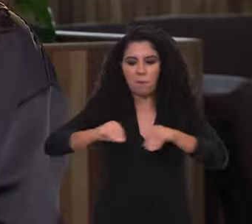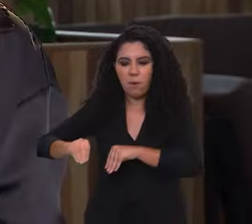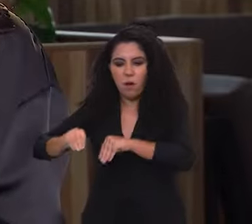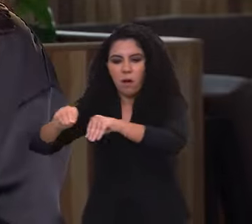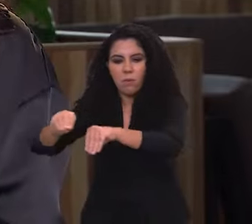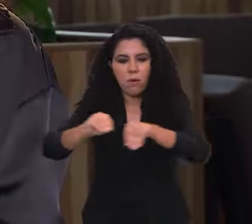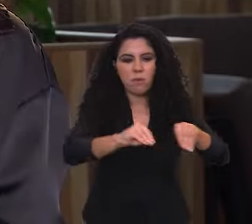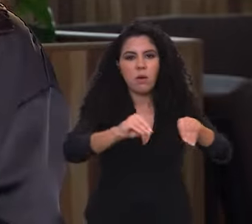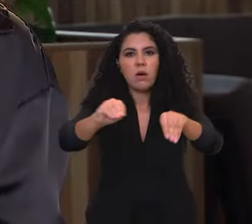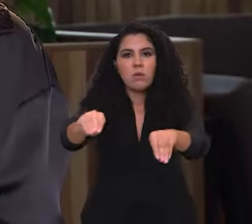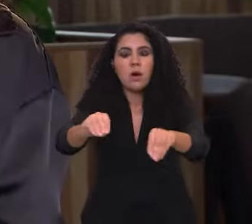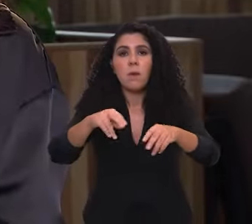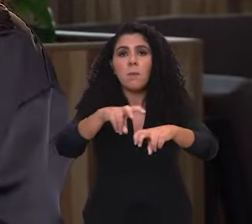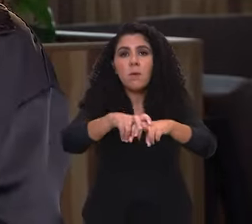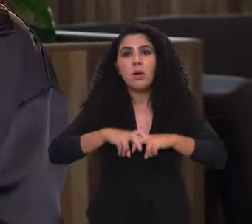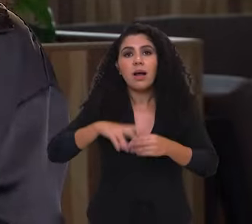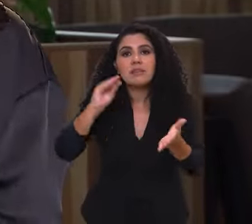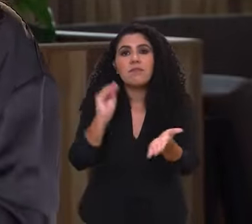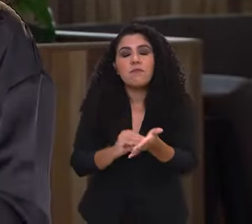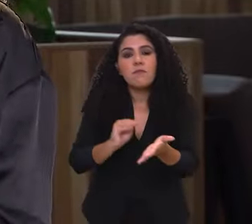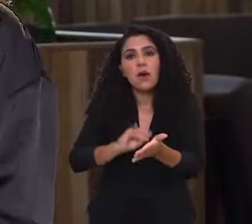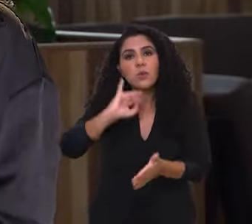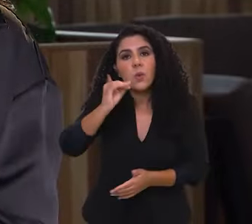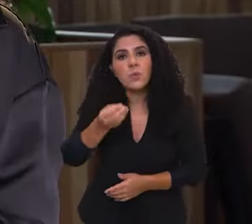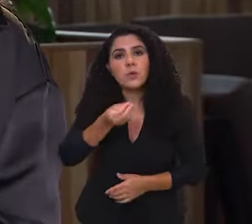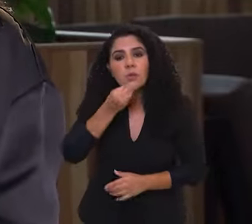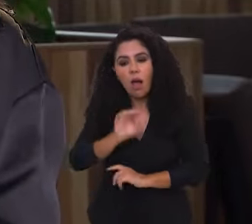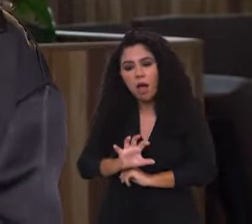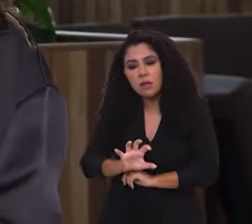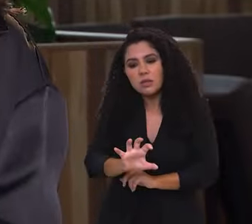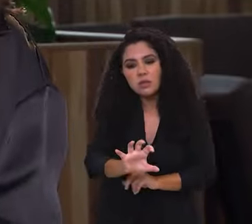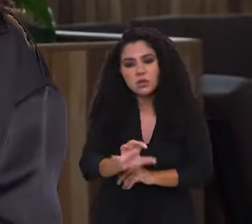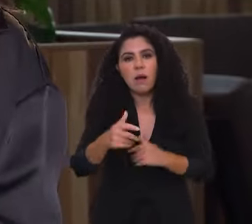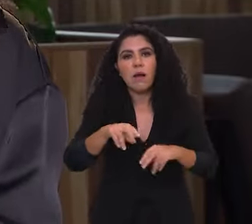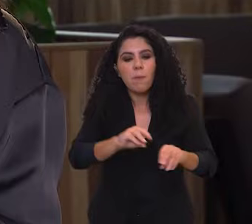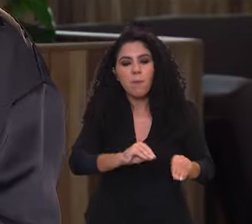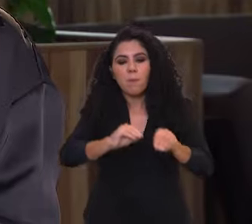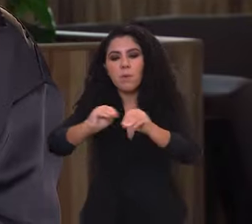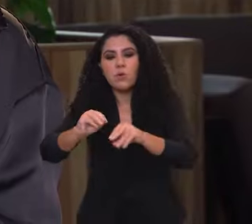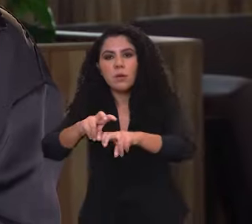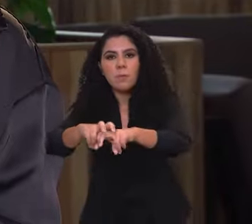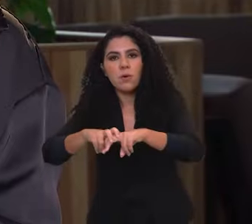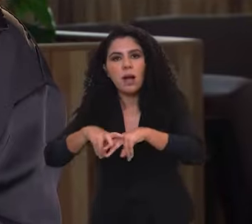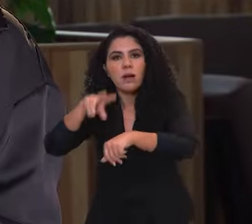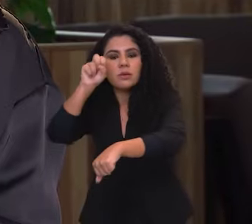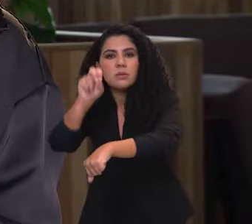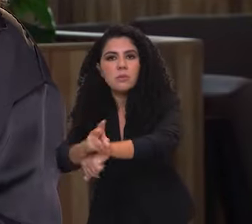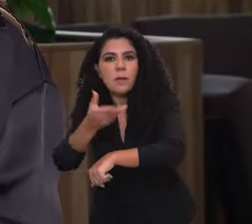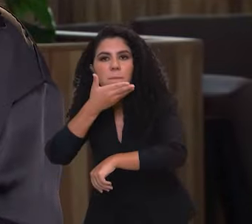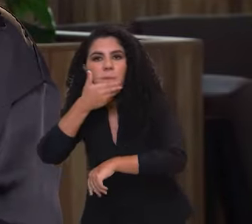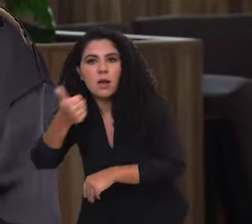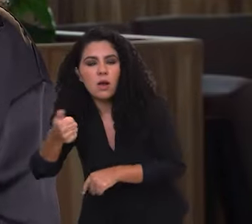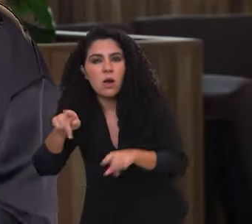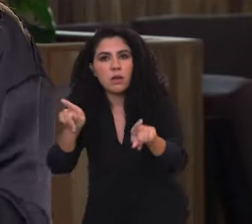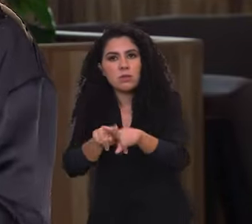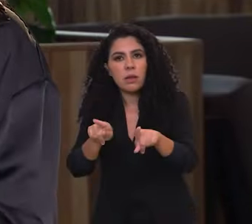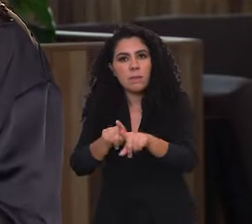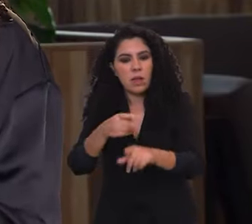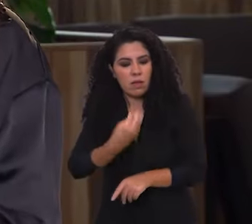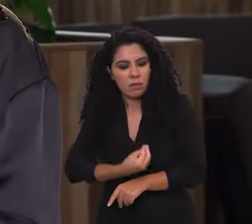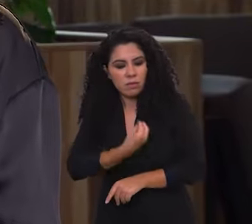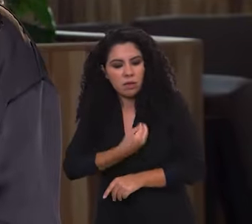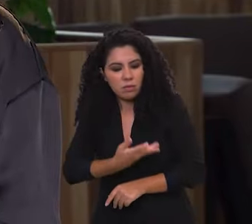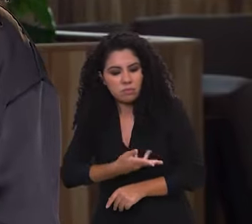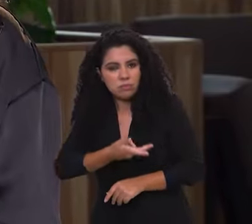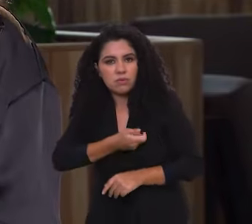por falta de oportunidades nas suas regiões. Migram em busca de trabalho, migram em busca de uma melhor condição de